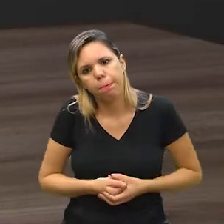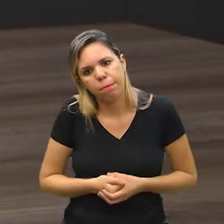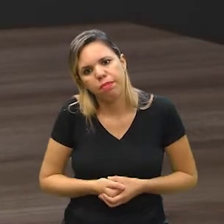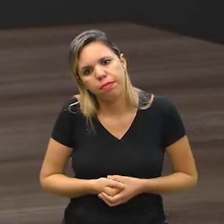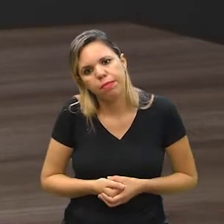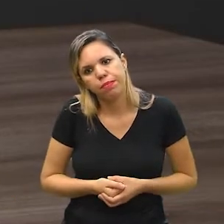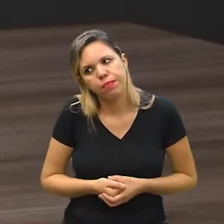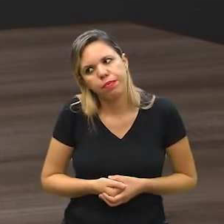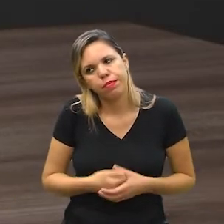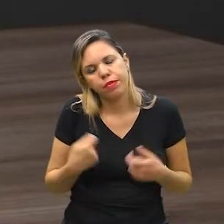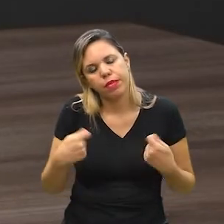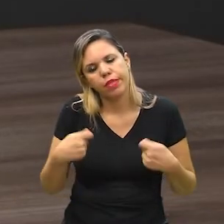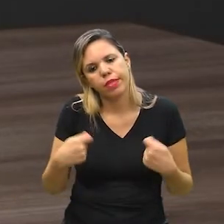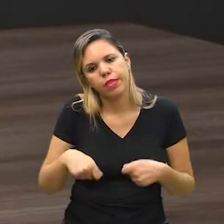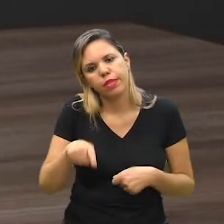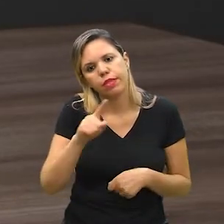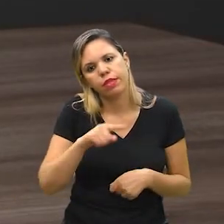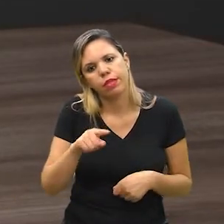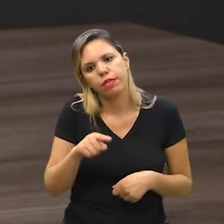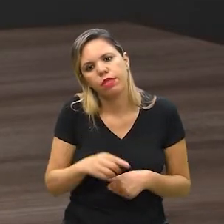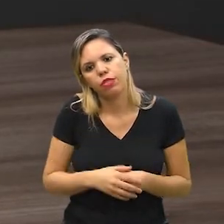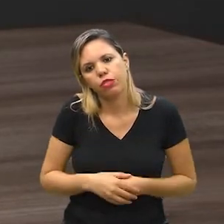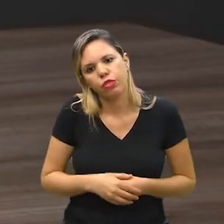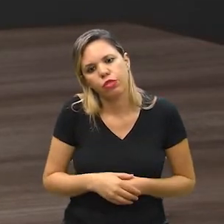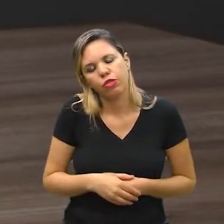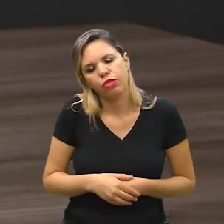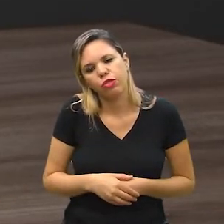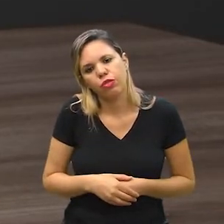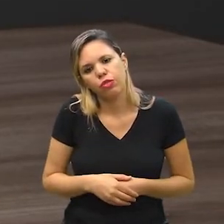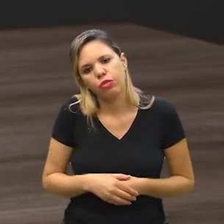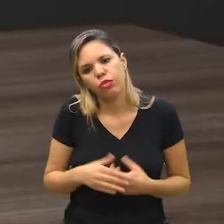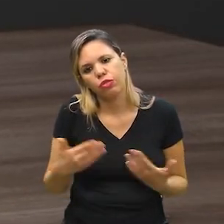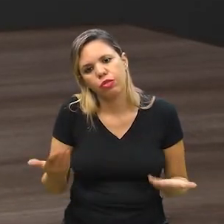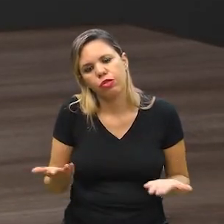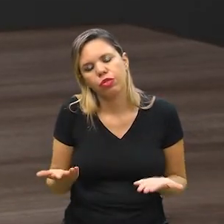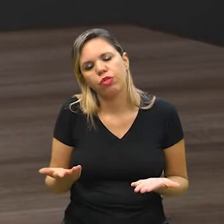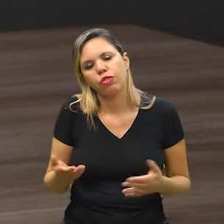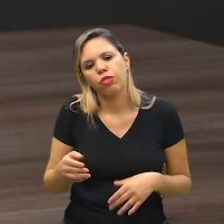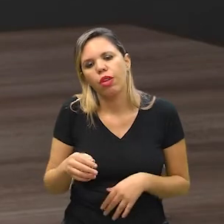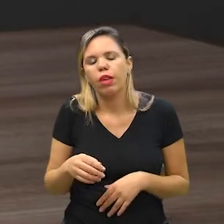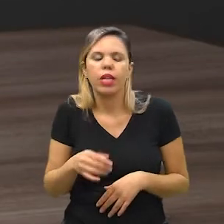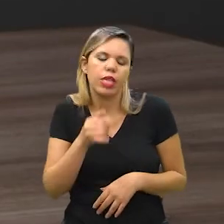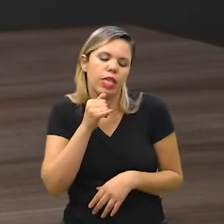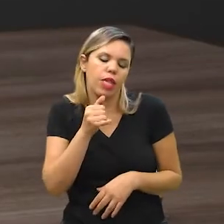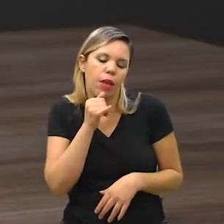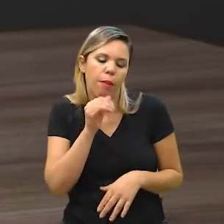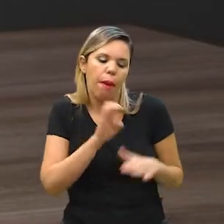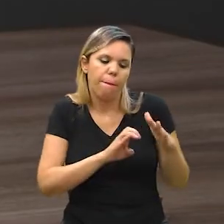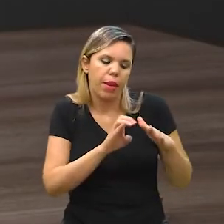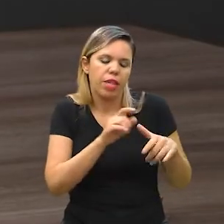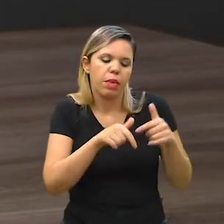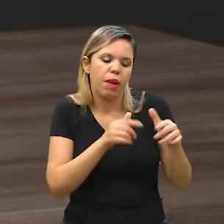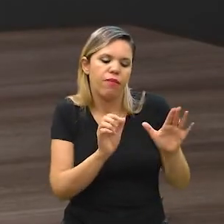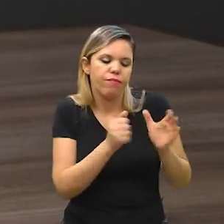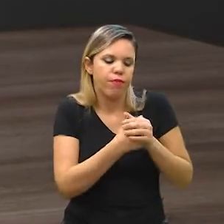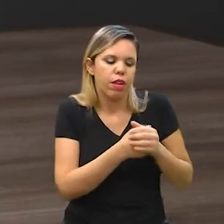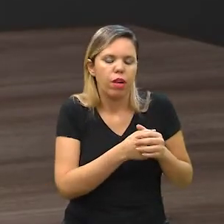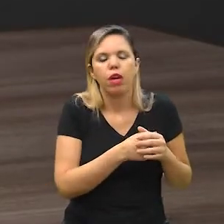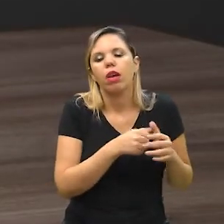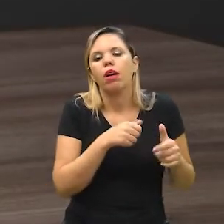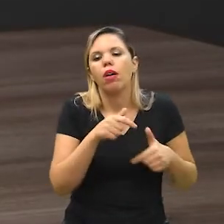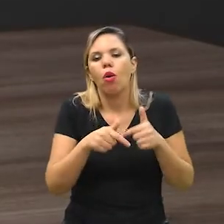é a necessidade desse, até então informal, ou até mesmo as pessoas que